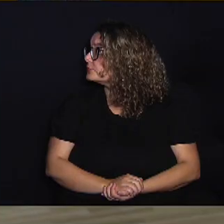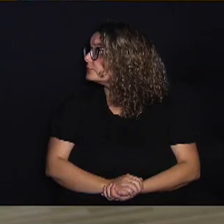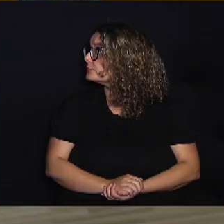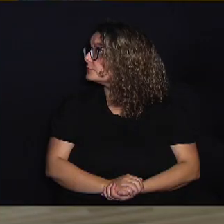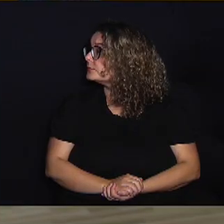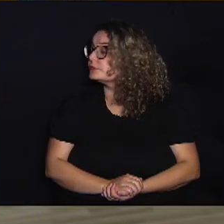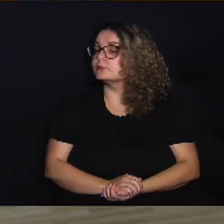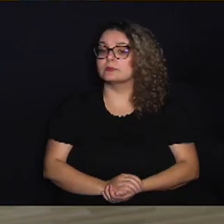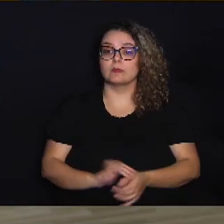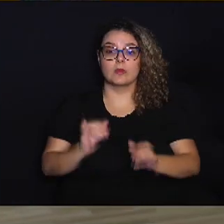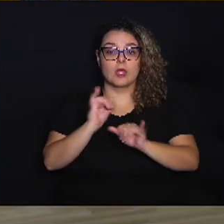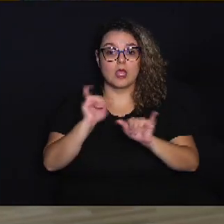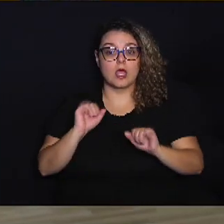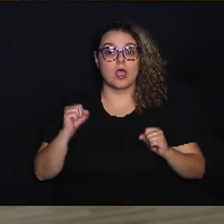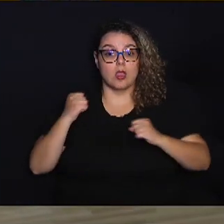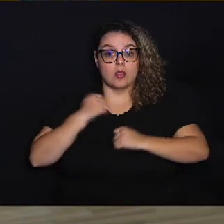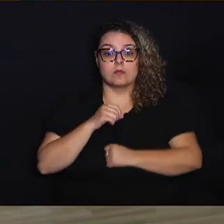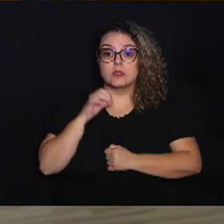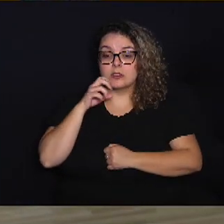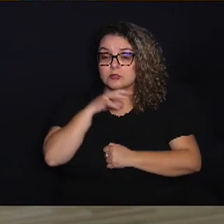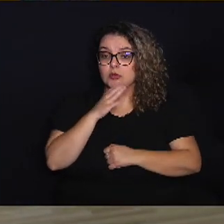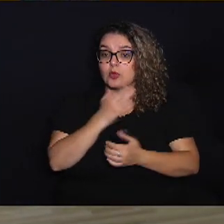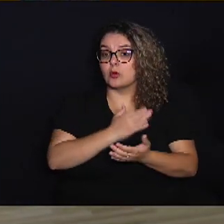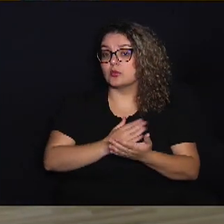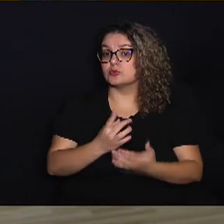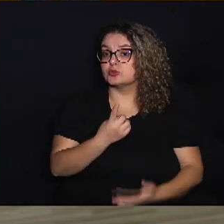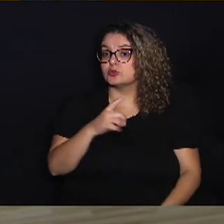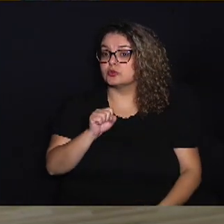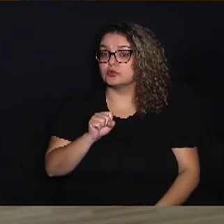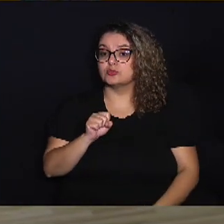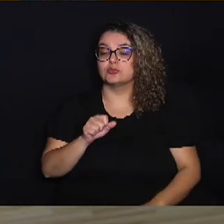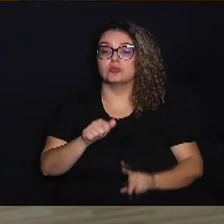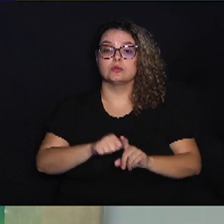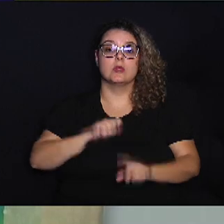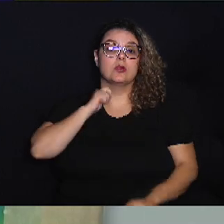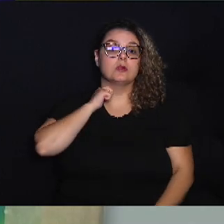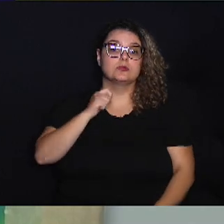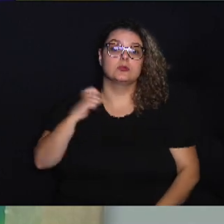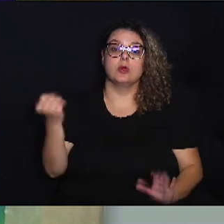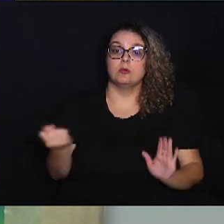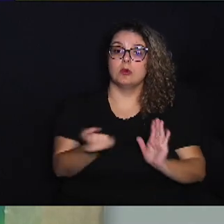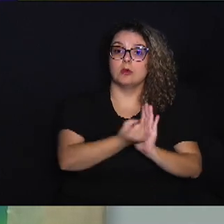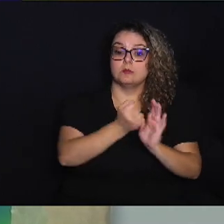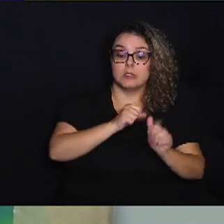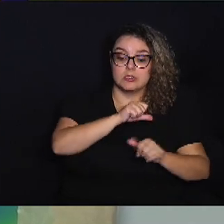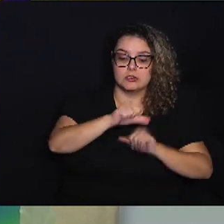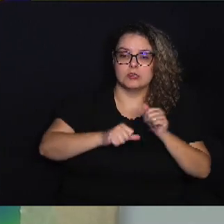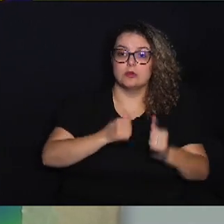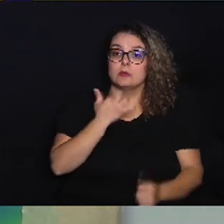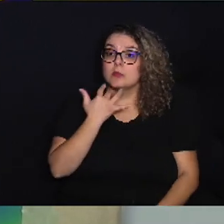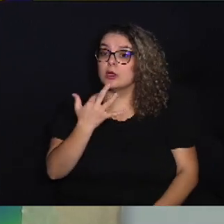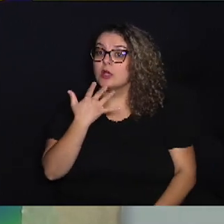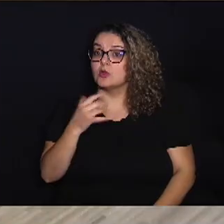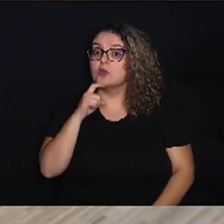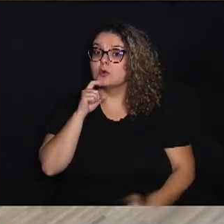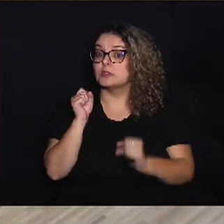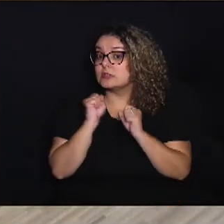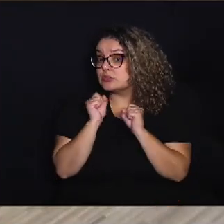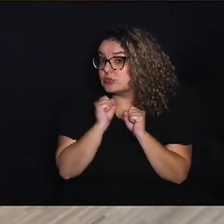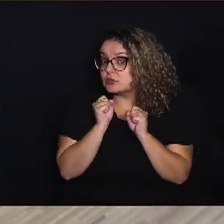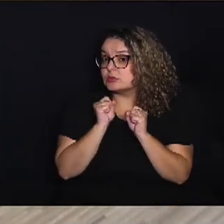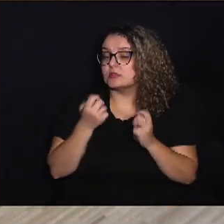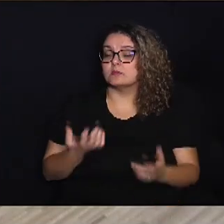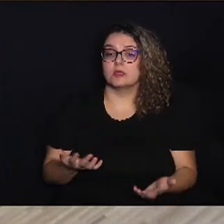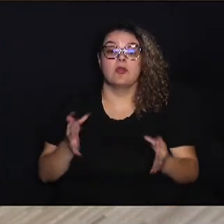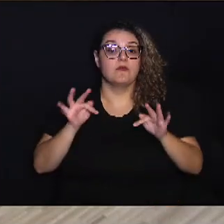A campanha do agasalho teve início no dia 18 de abril, com o slogan Transforme o tom deste inverno.